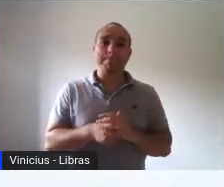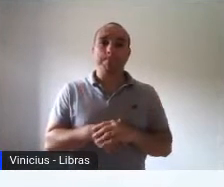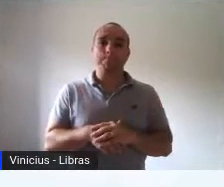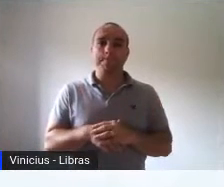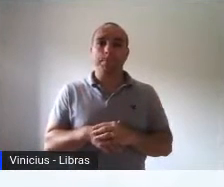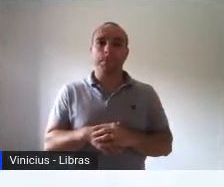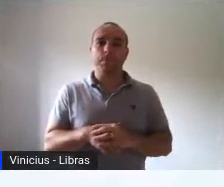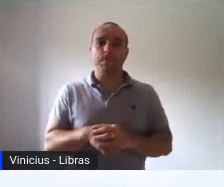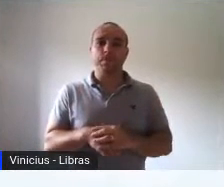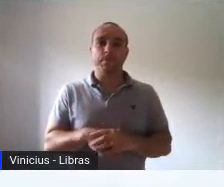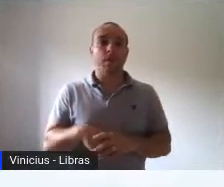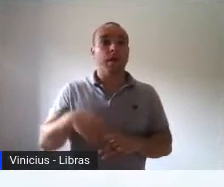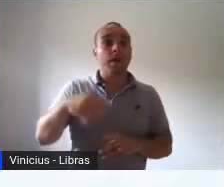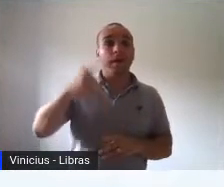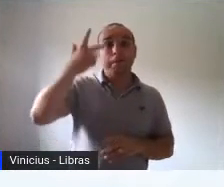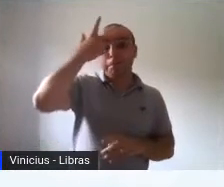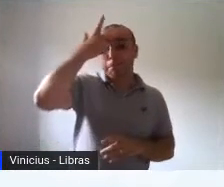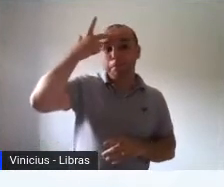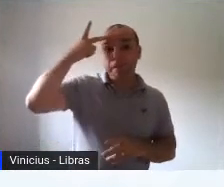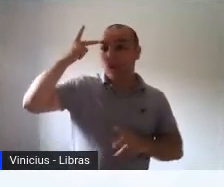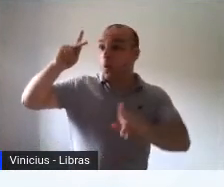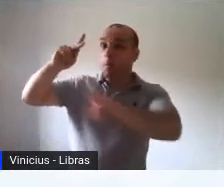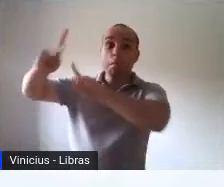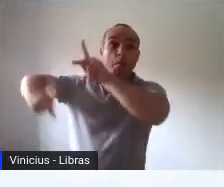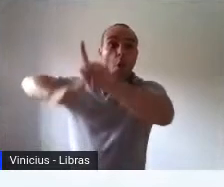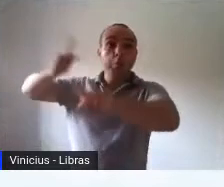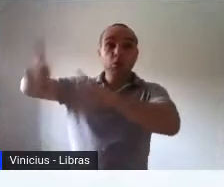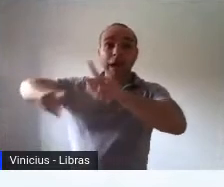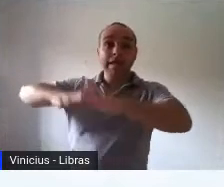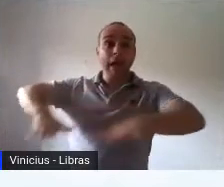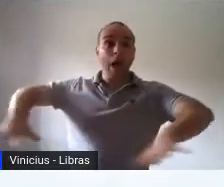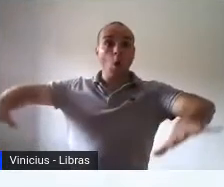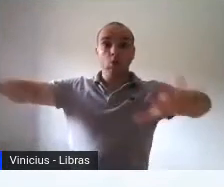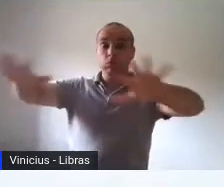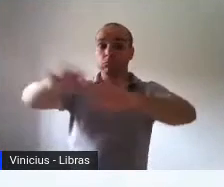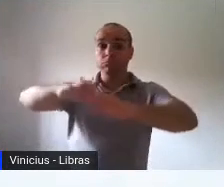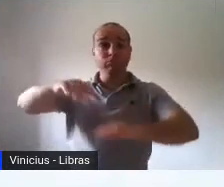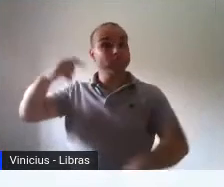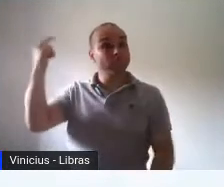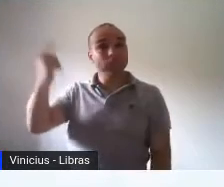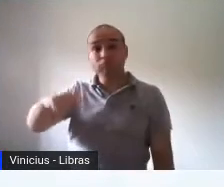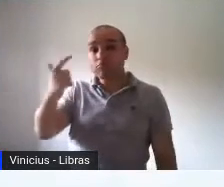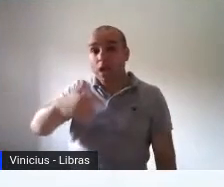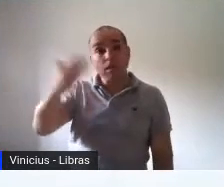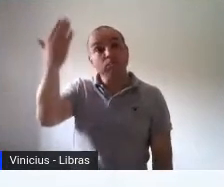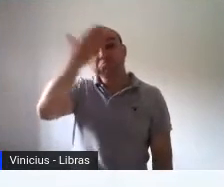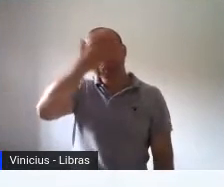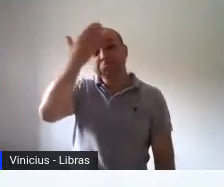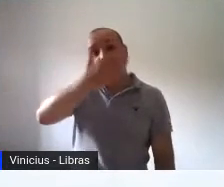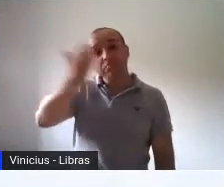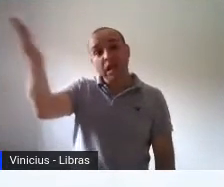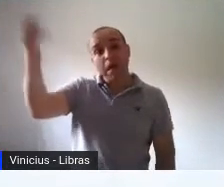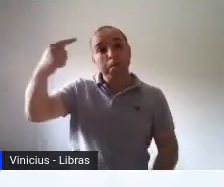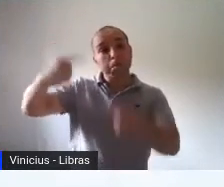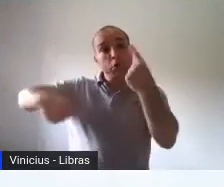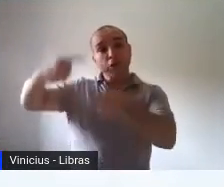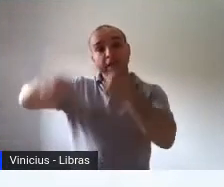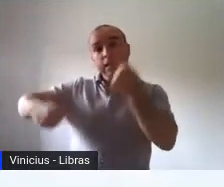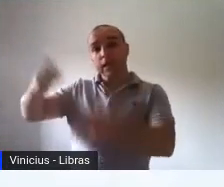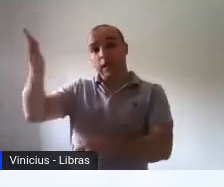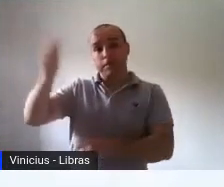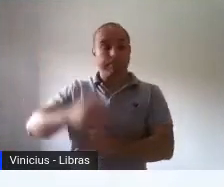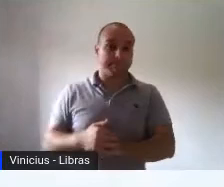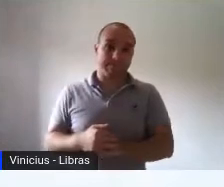trabalhador, defende as empresas, né? Então, por mais que tenha um questionamento, uma oposição de parte do Congresso, do